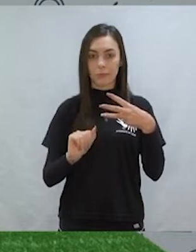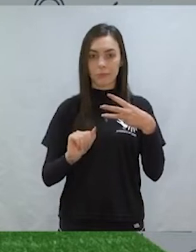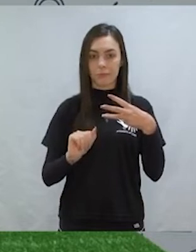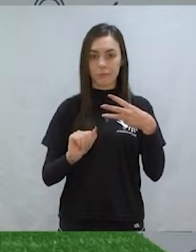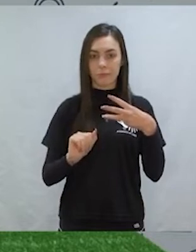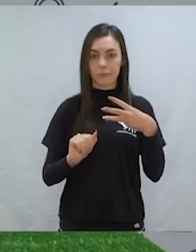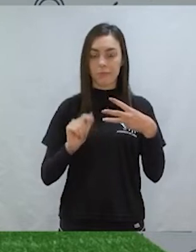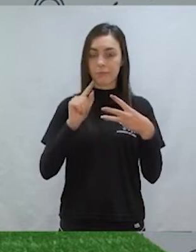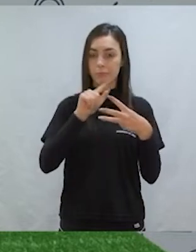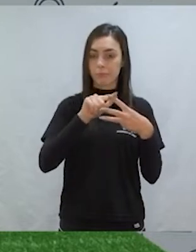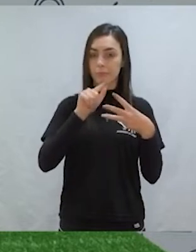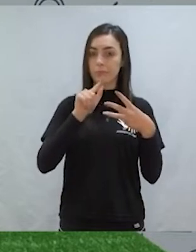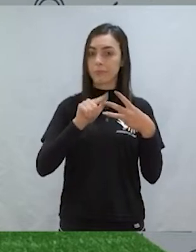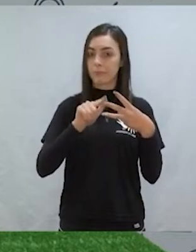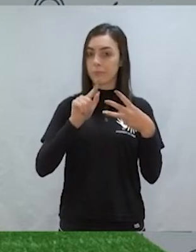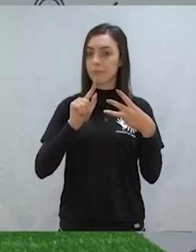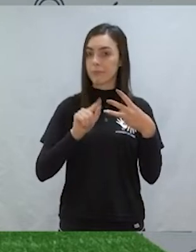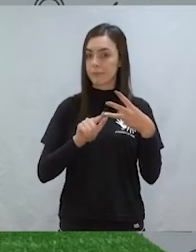Boneca.